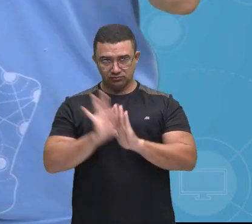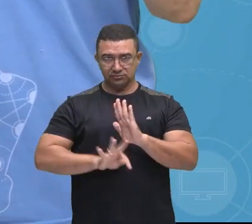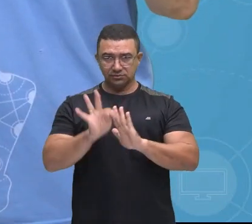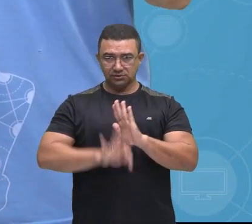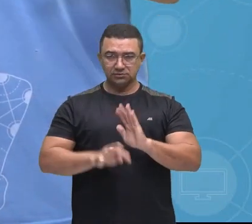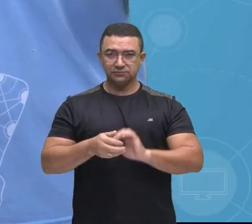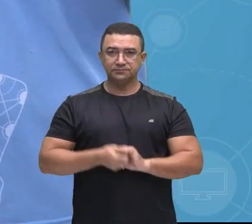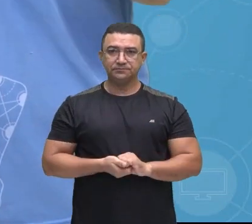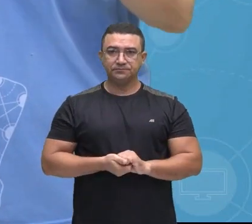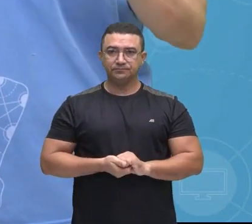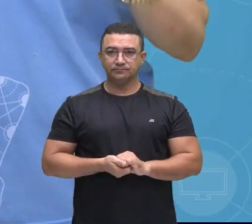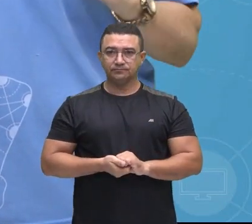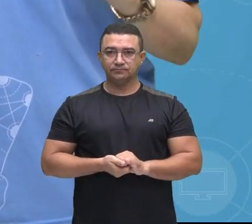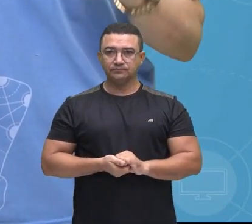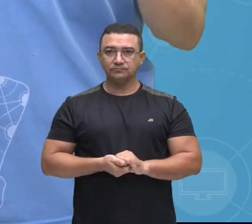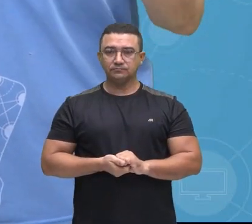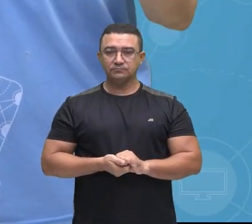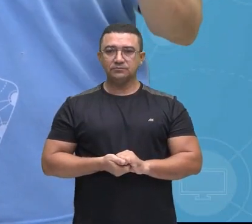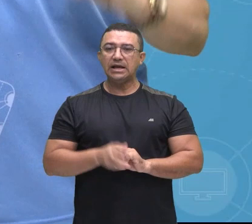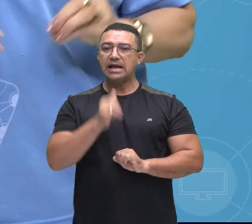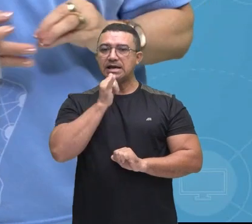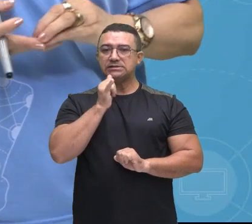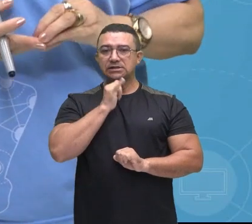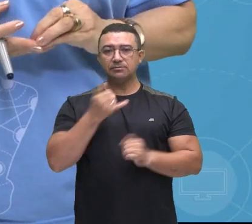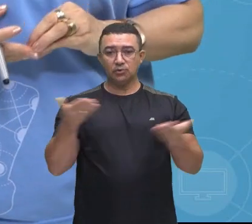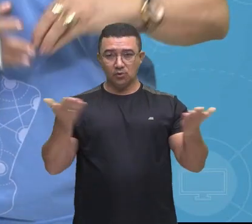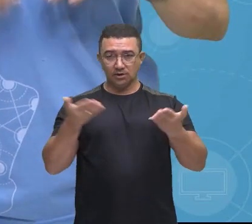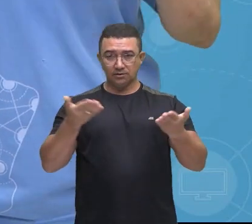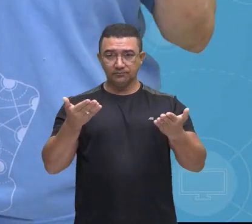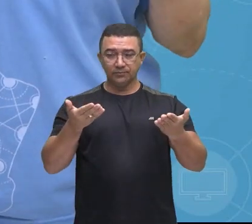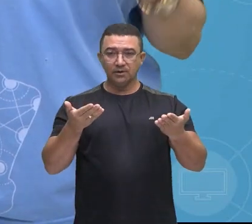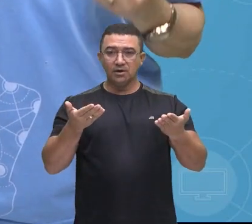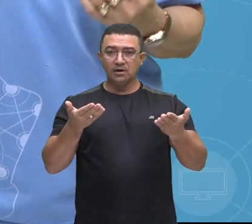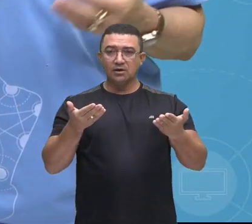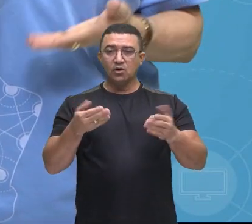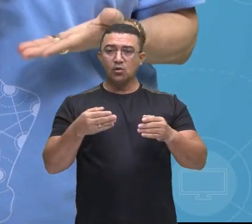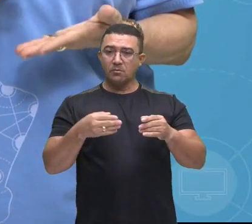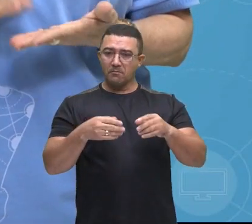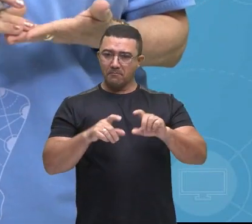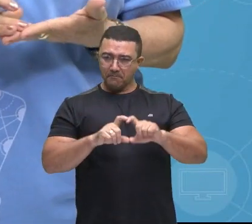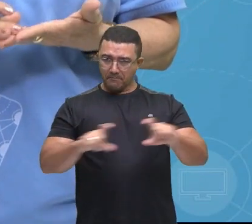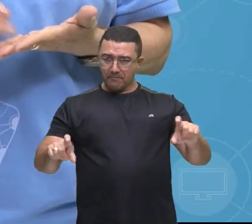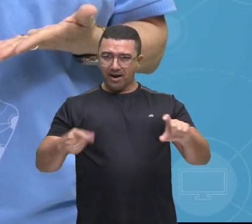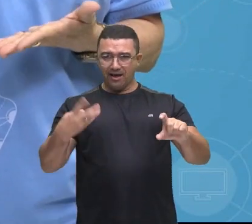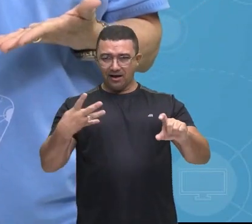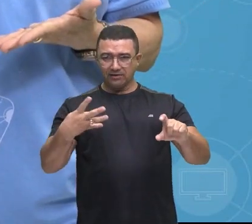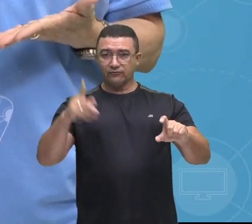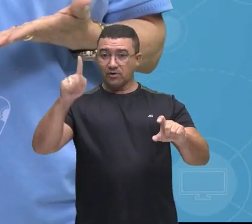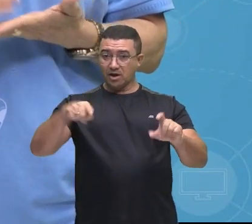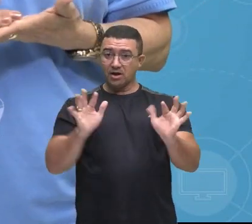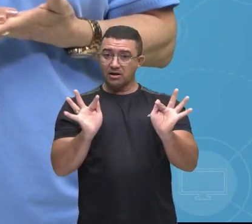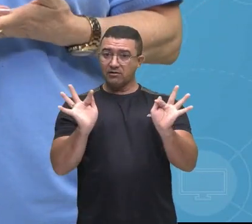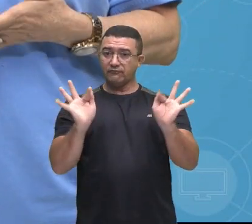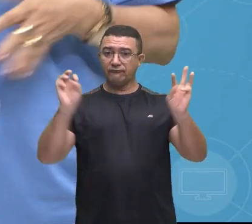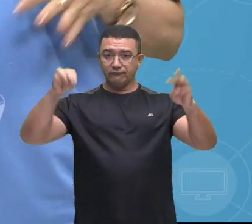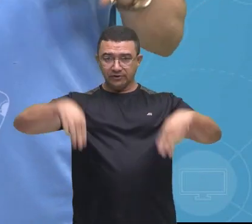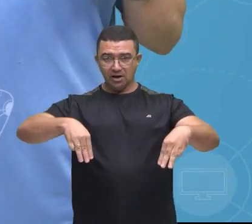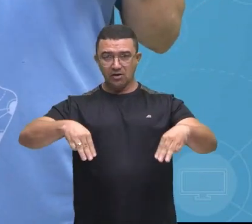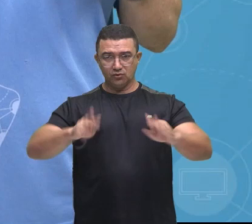Correto? Então, no nosso exemplo aqui, o quarto parágrafo vai constituir a conclusão desse